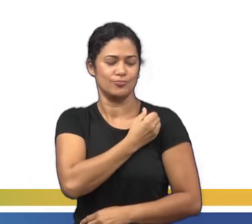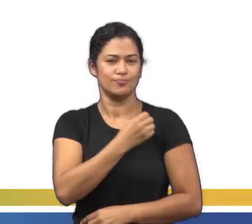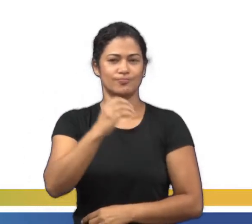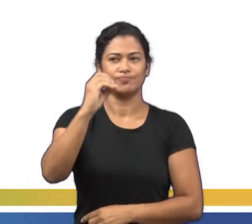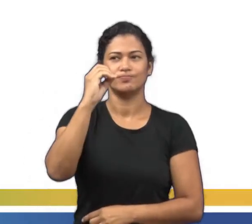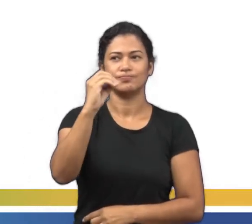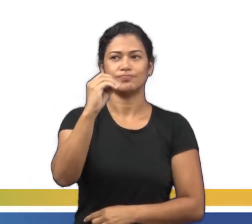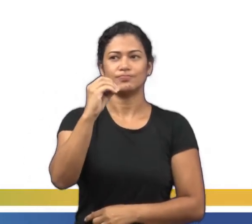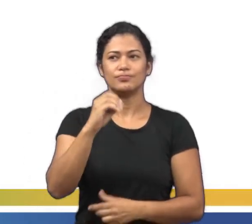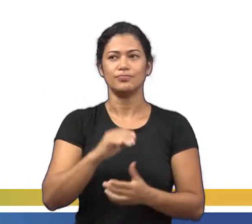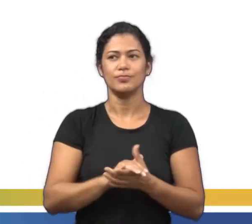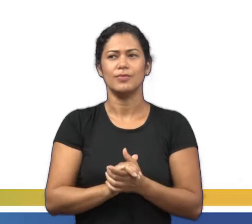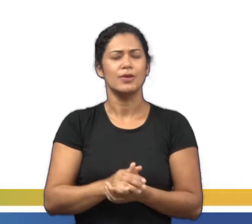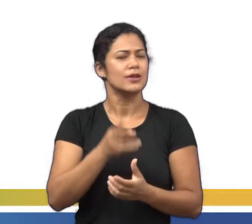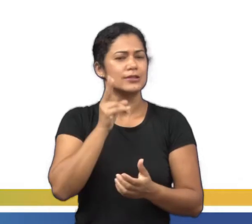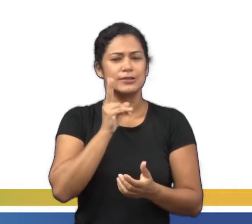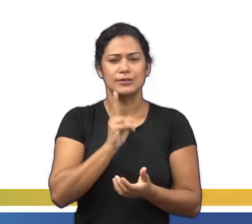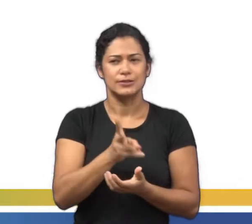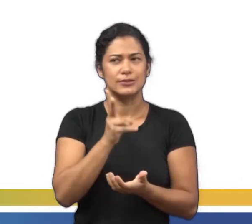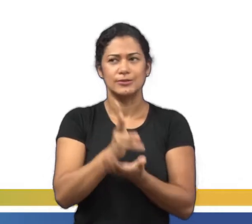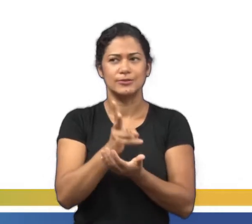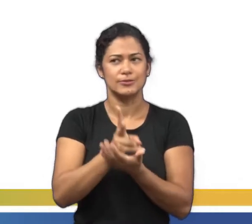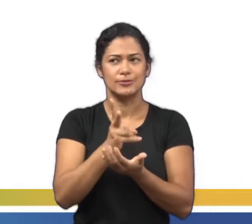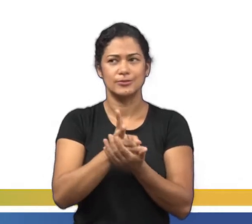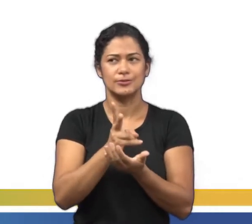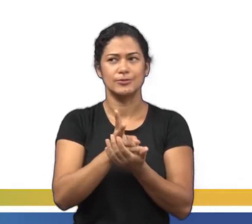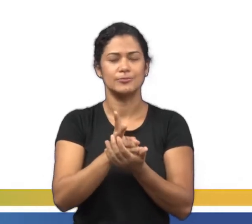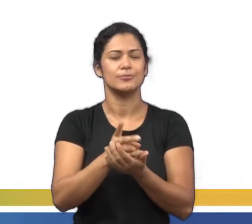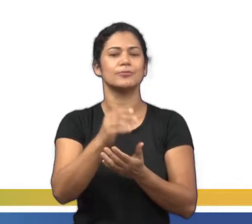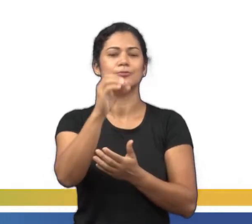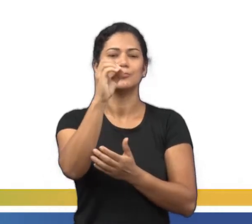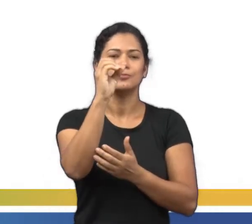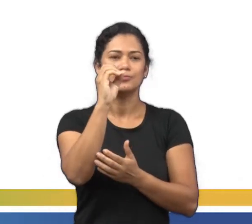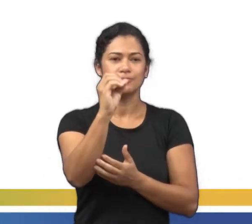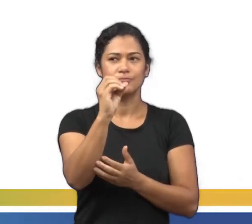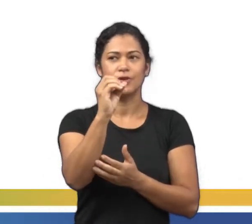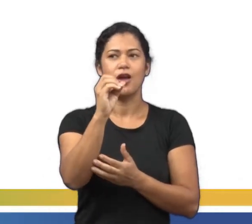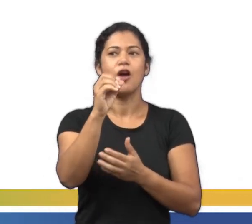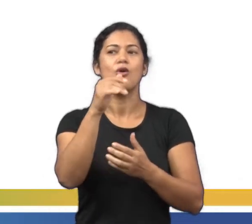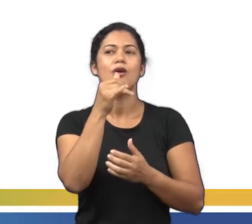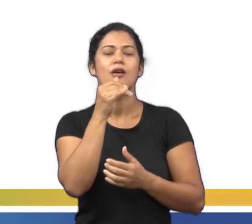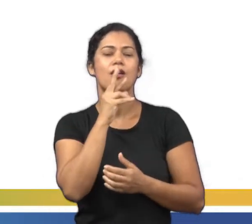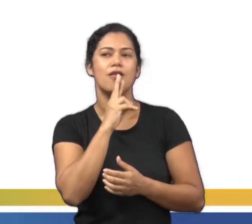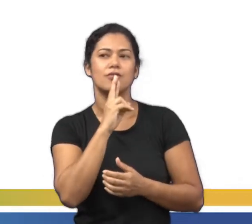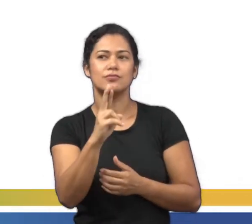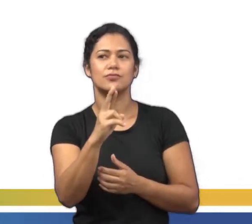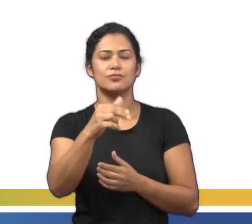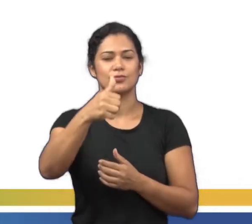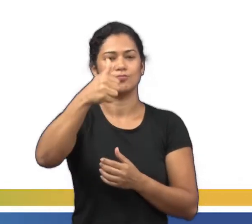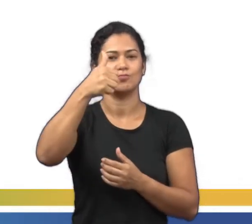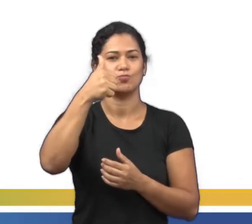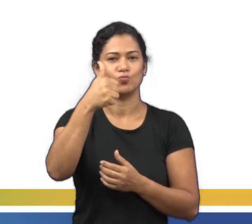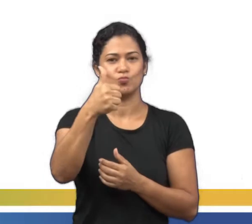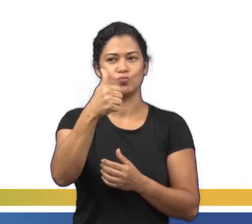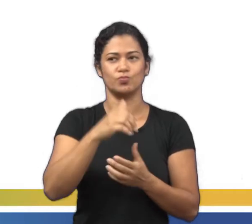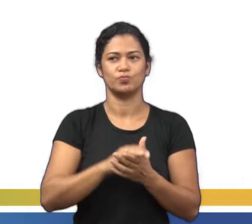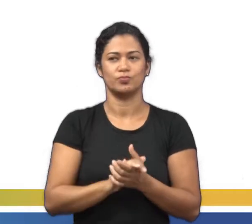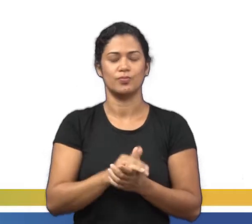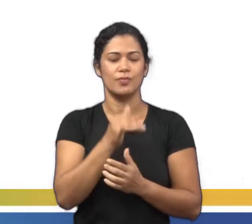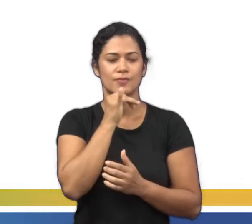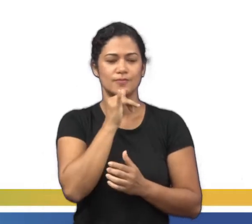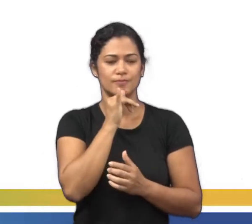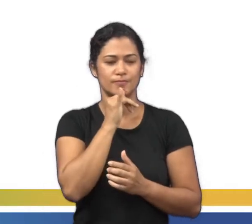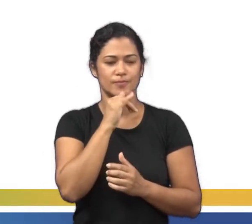resultado sempre será 1. Não importa qual seja o número, o resultado vai ser 1. Então, olha aqui, ó, 23